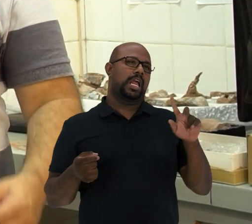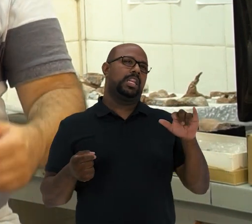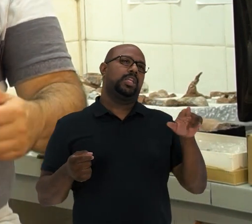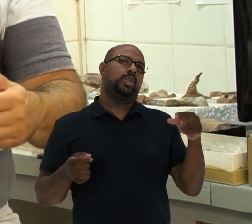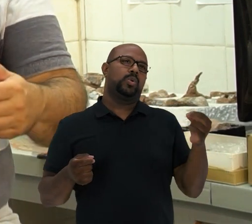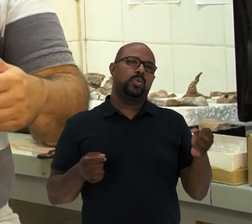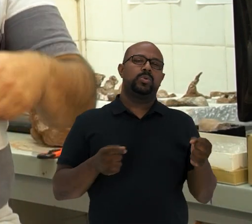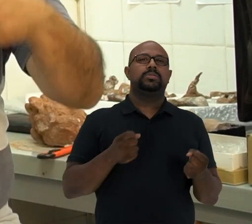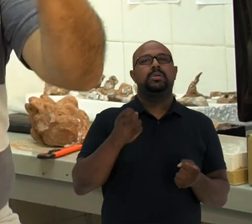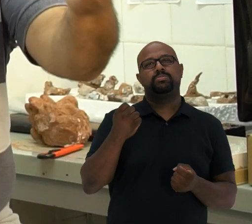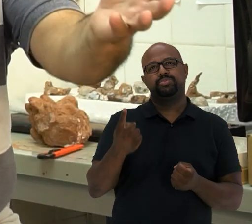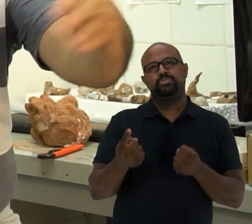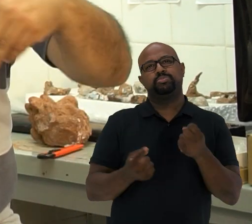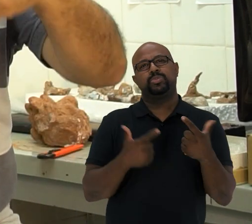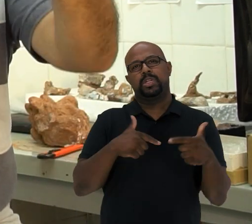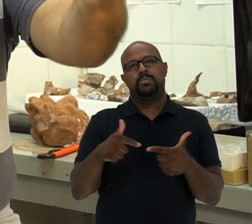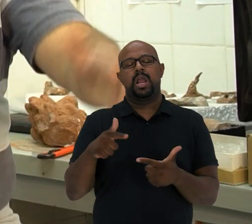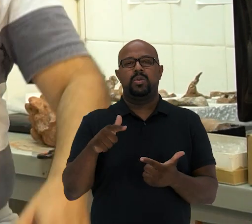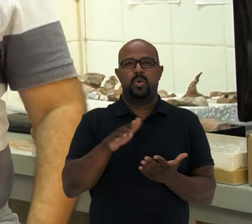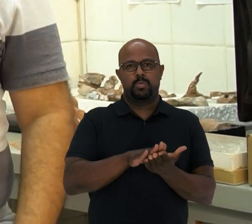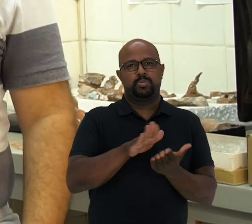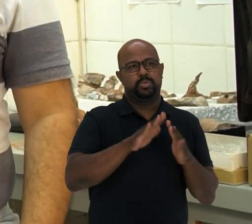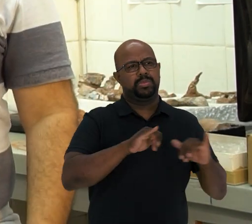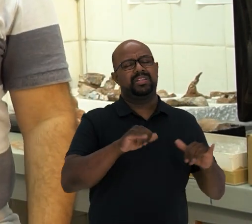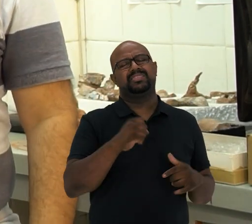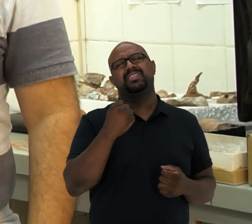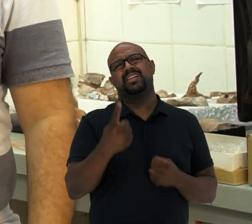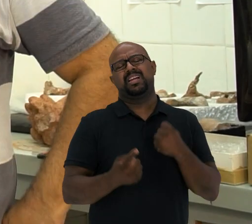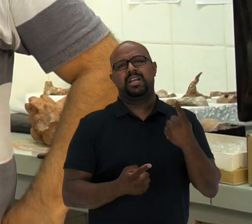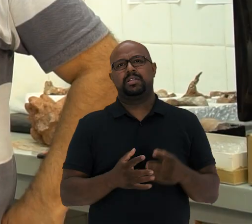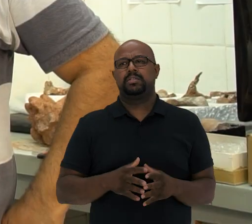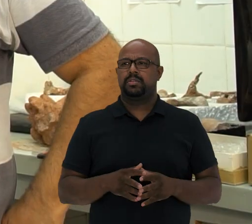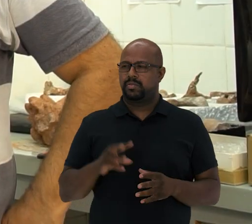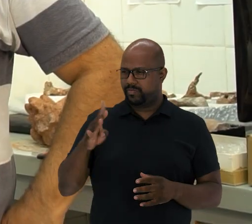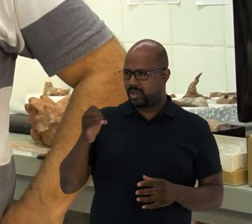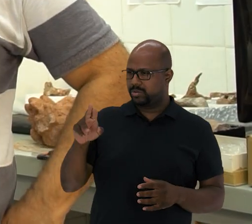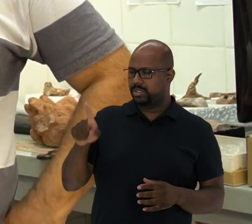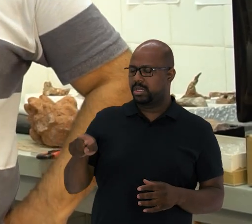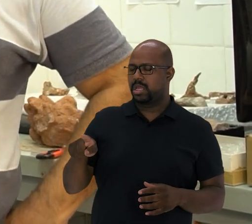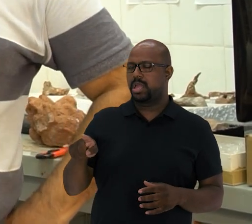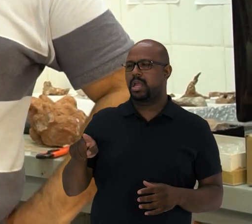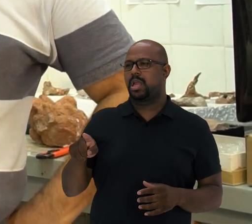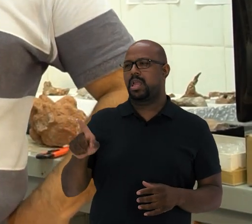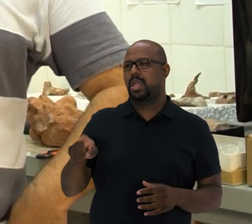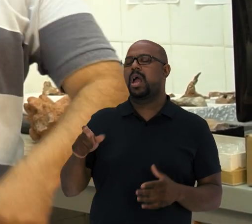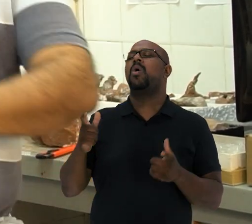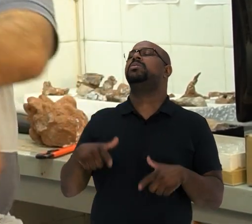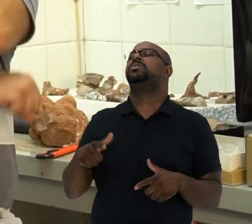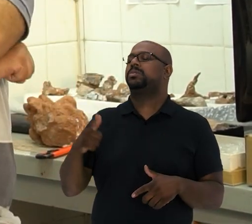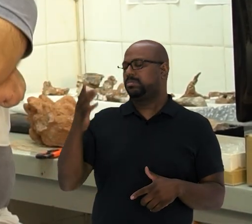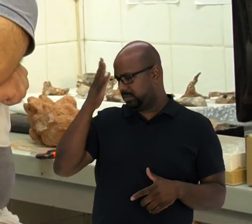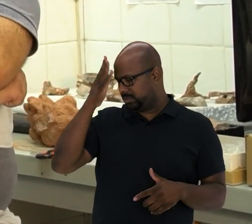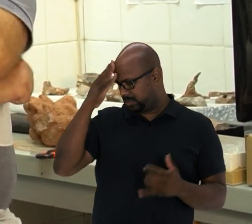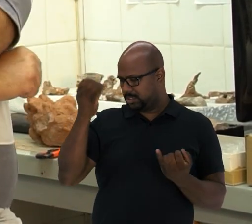né, em algum trabalho publicado, são raros. O Walter, assim, até onde a gente